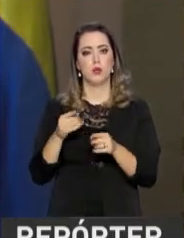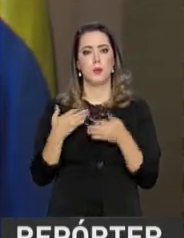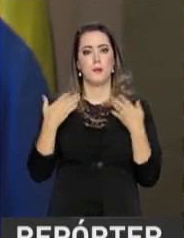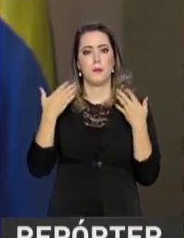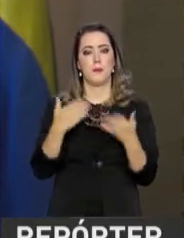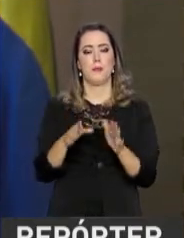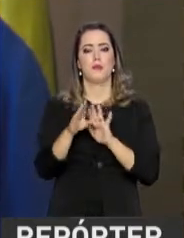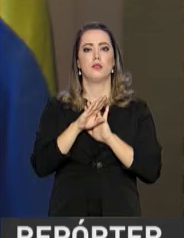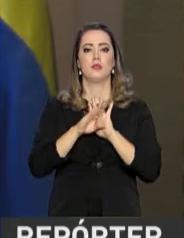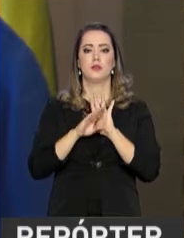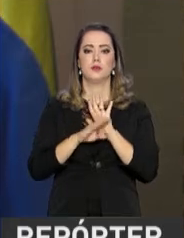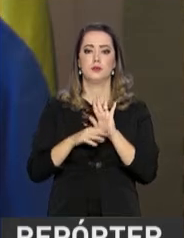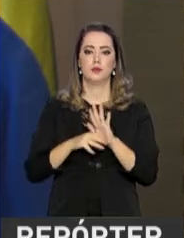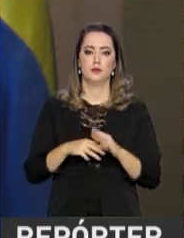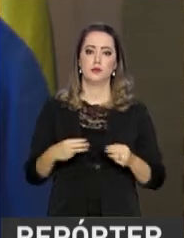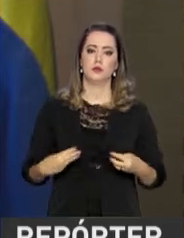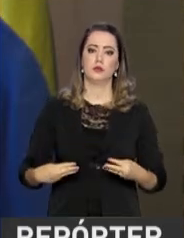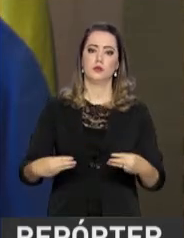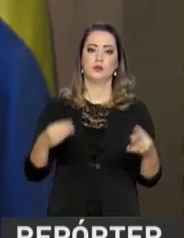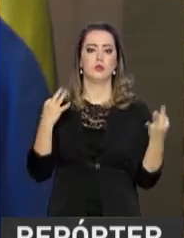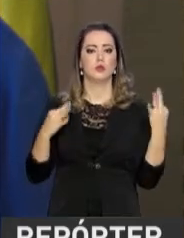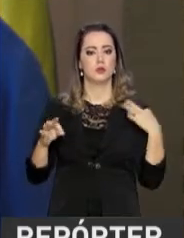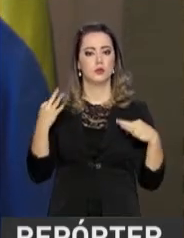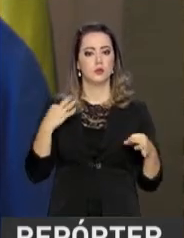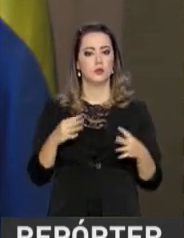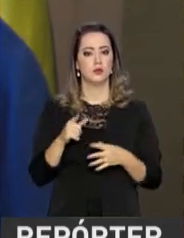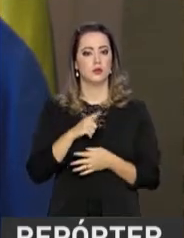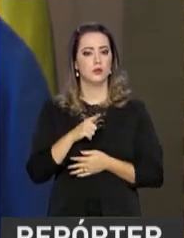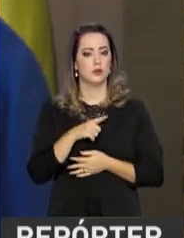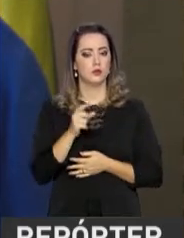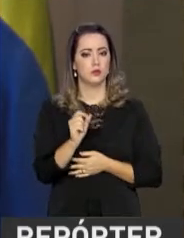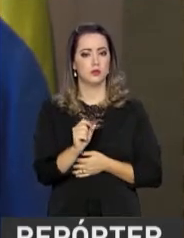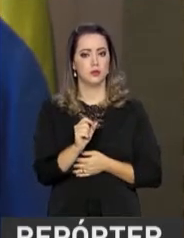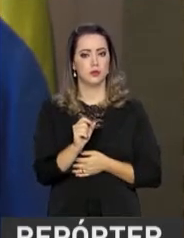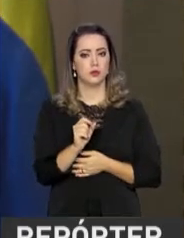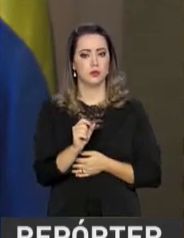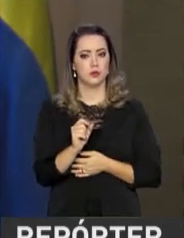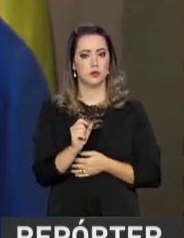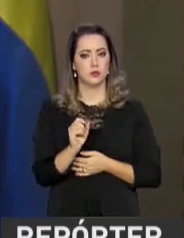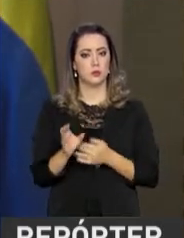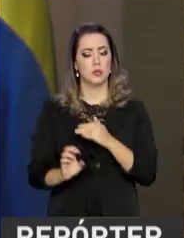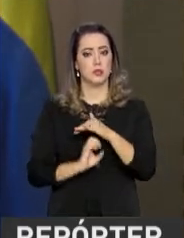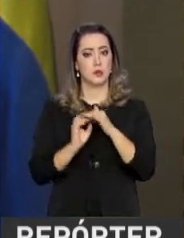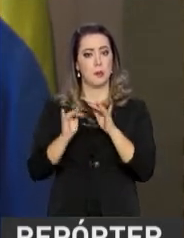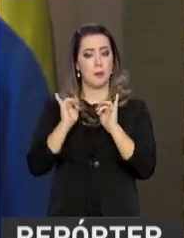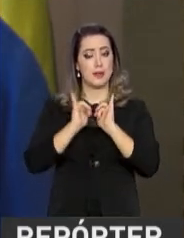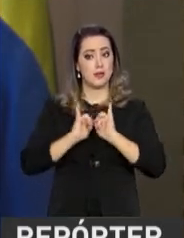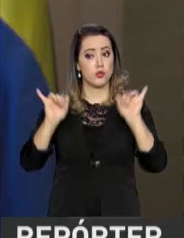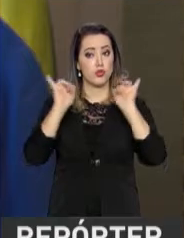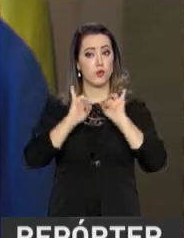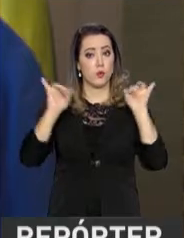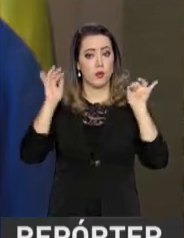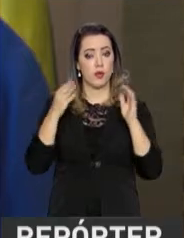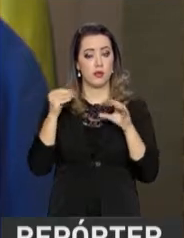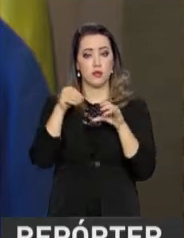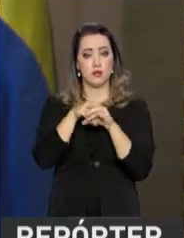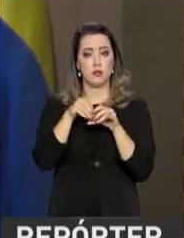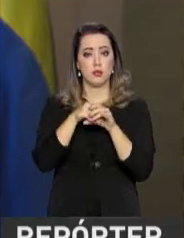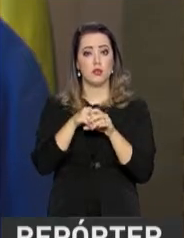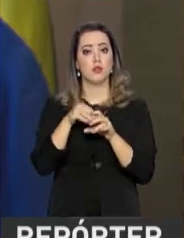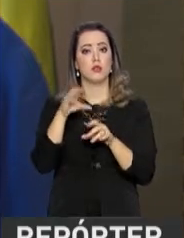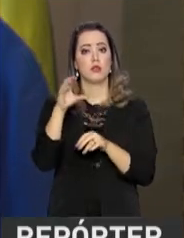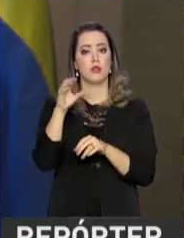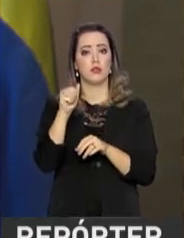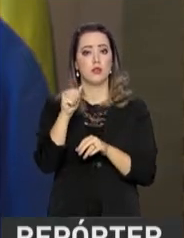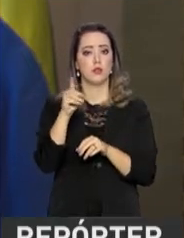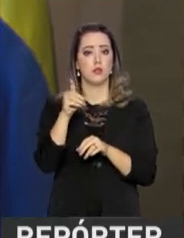participar de programas do Ministério do Turismo, ter seu empreendimento divulgado dentro do Cadastur,